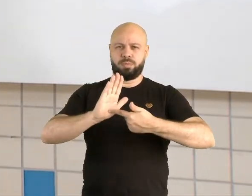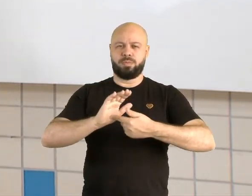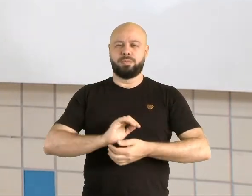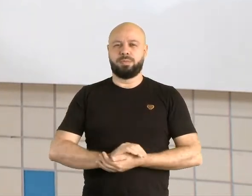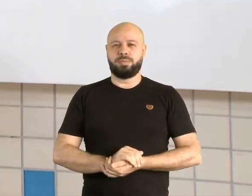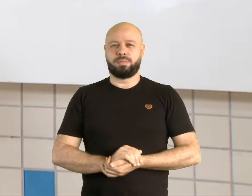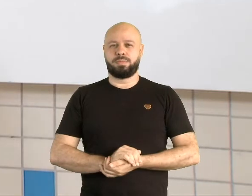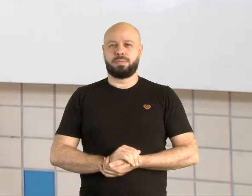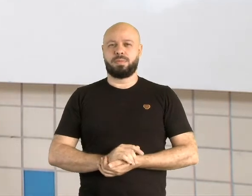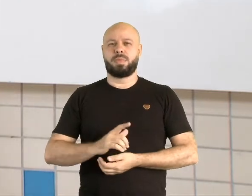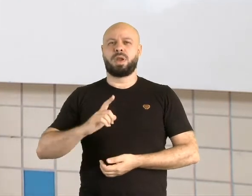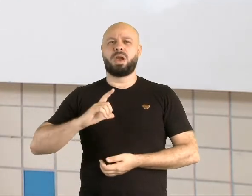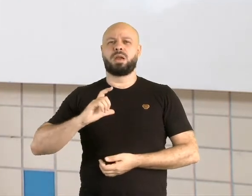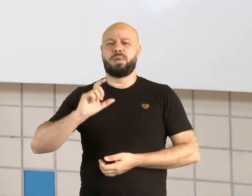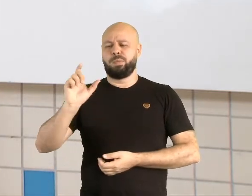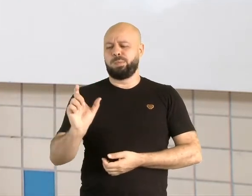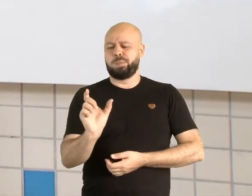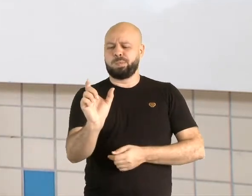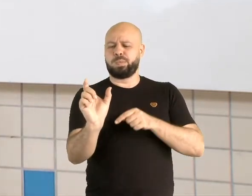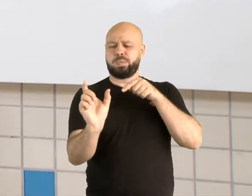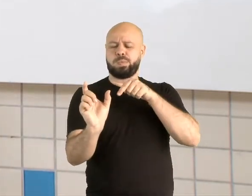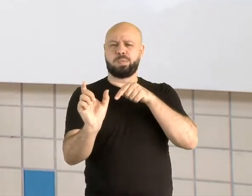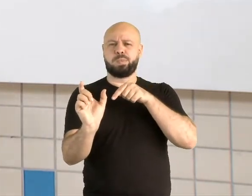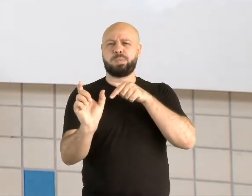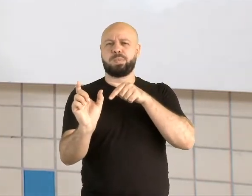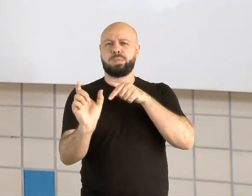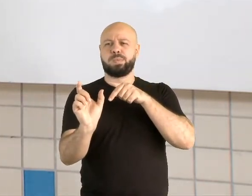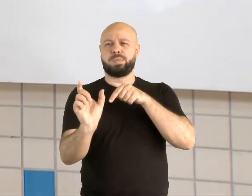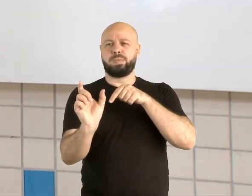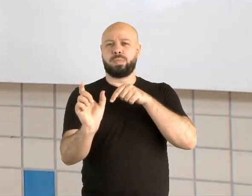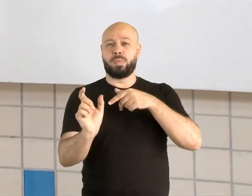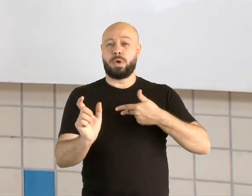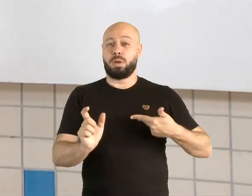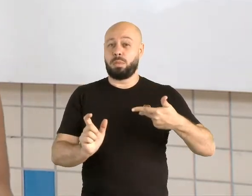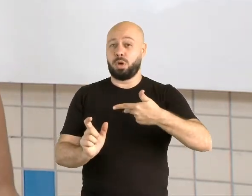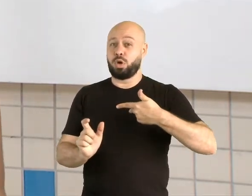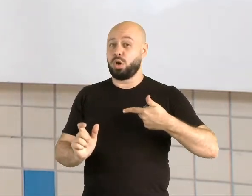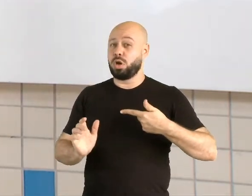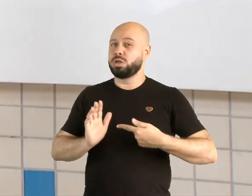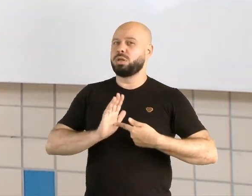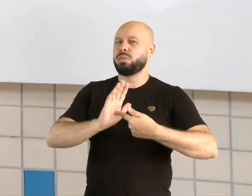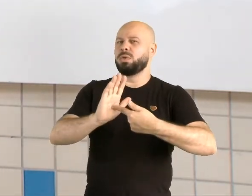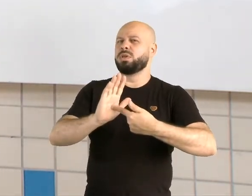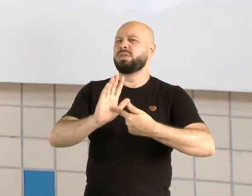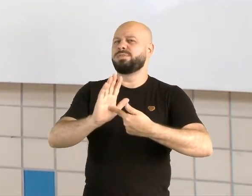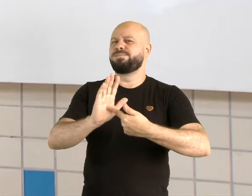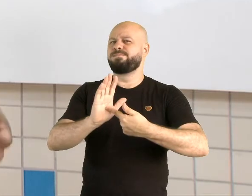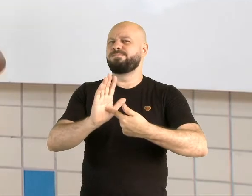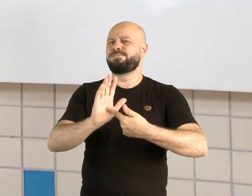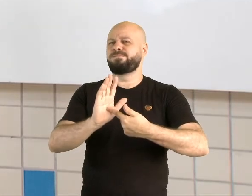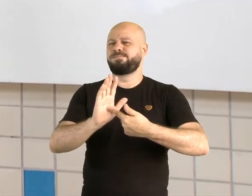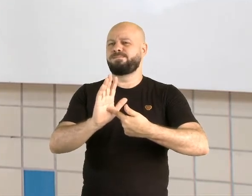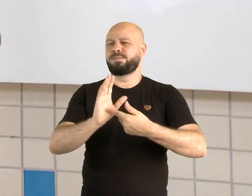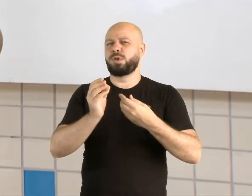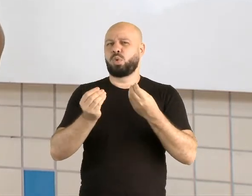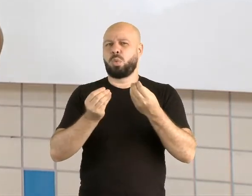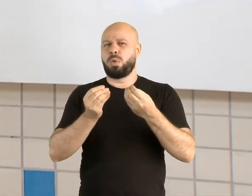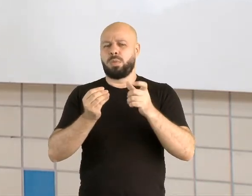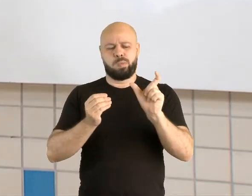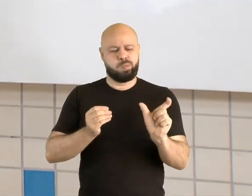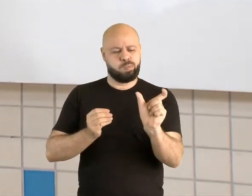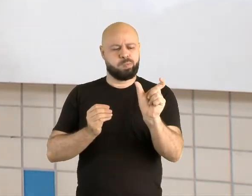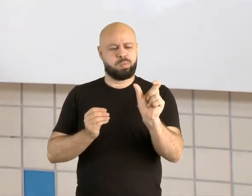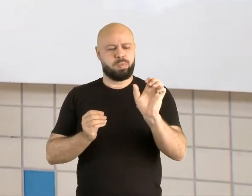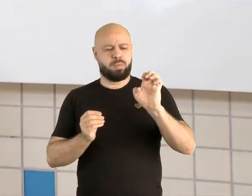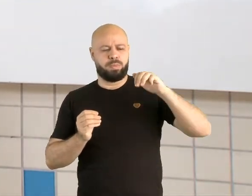nós temos a formação também dos pronomes demonstrativos, com a união do